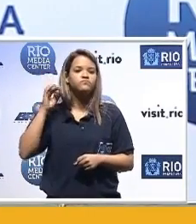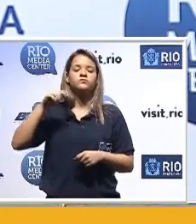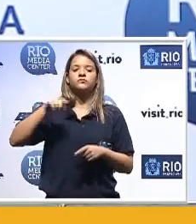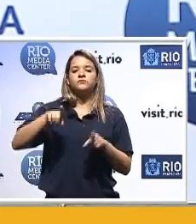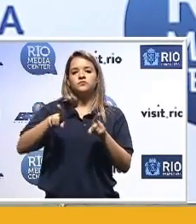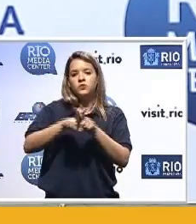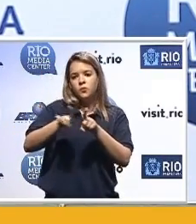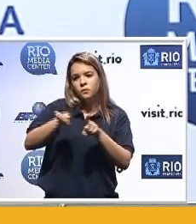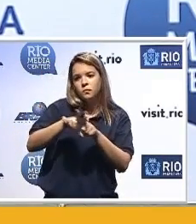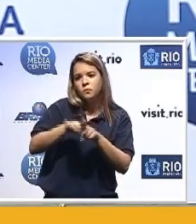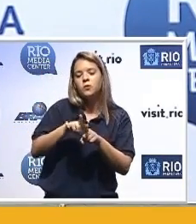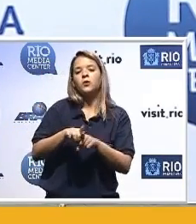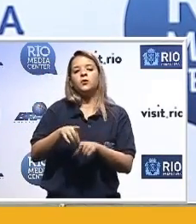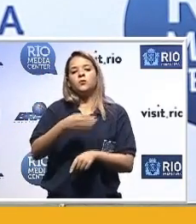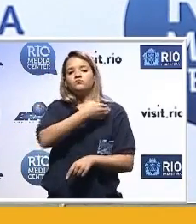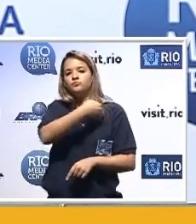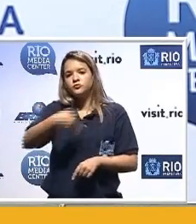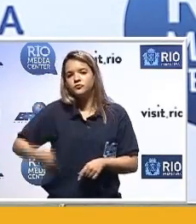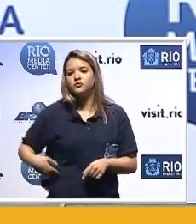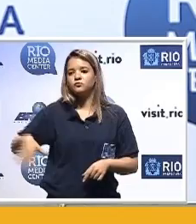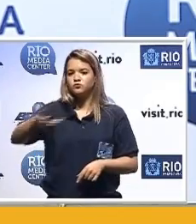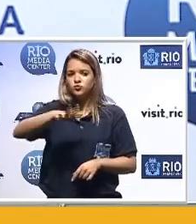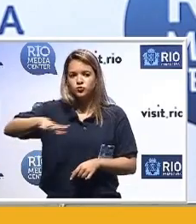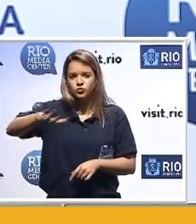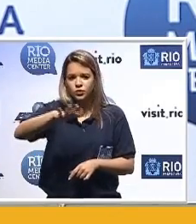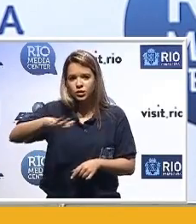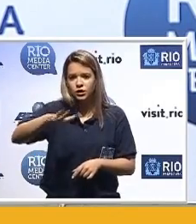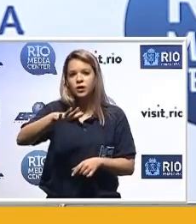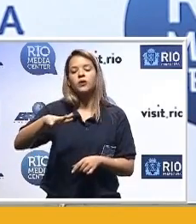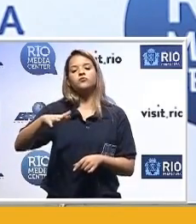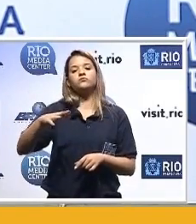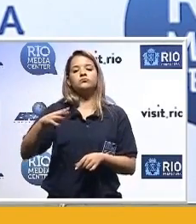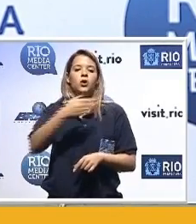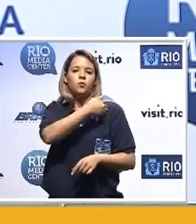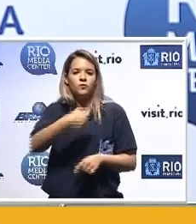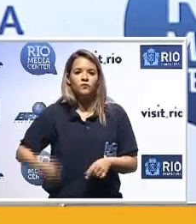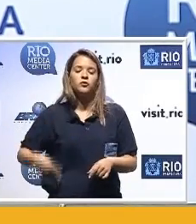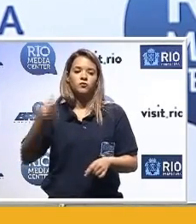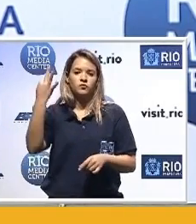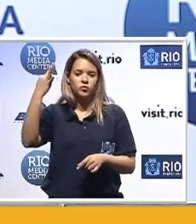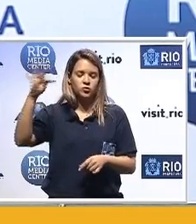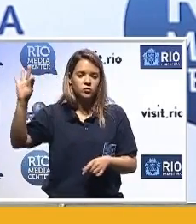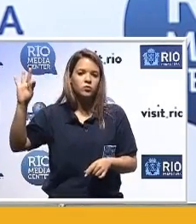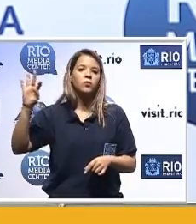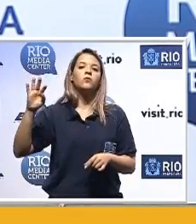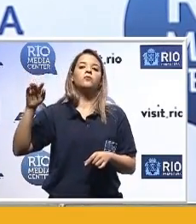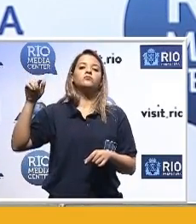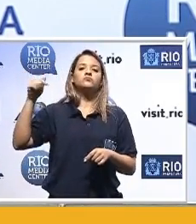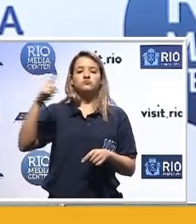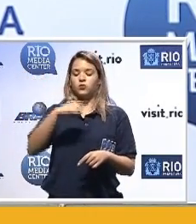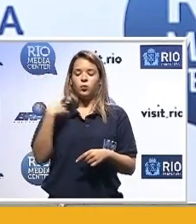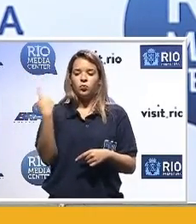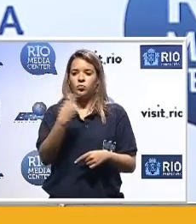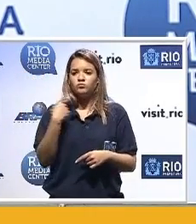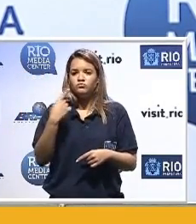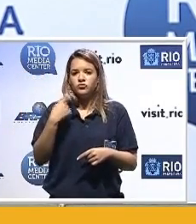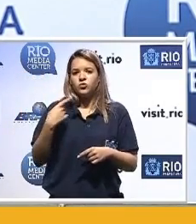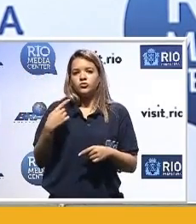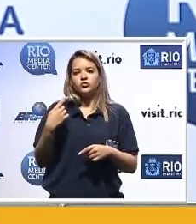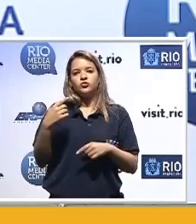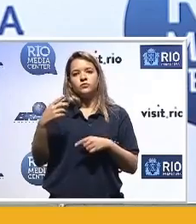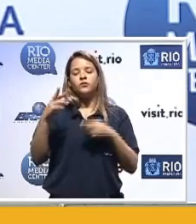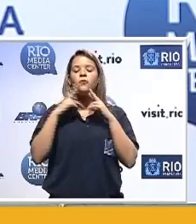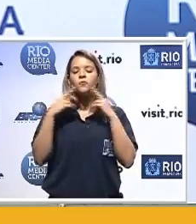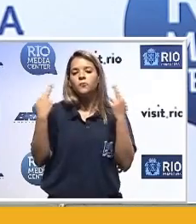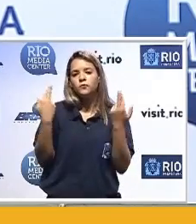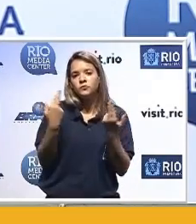governo municipal e o próprio governo federal, nós tivemos com o pessoal, por causa de algumas, você assinou,